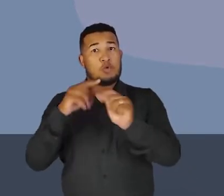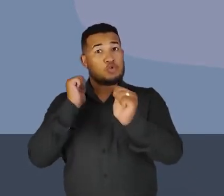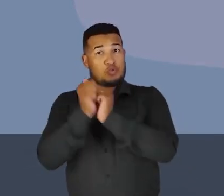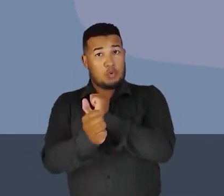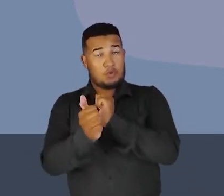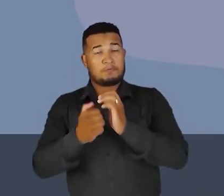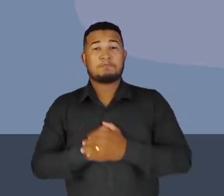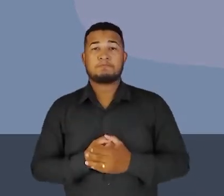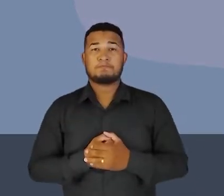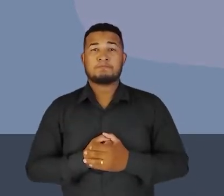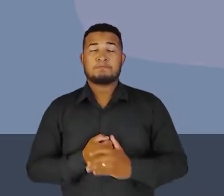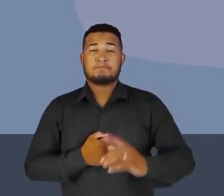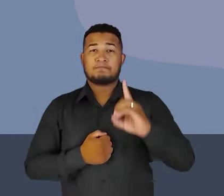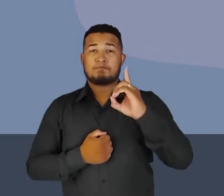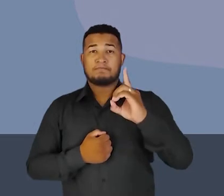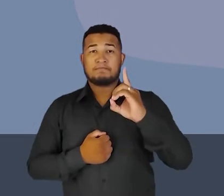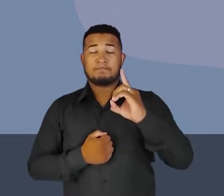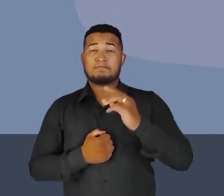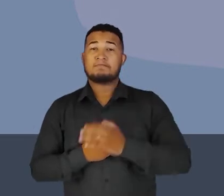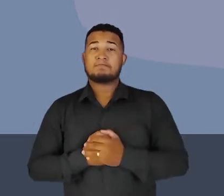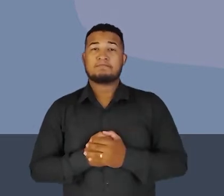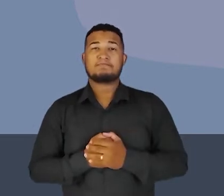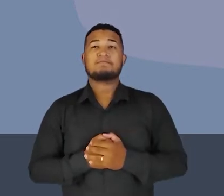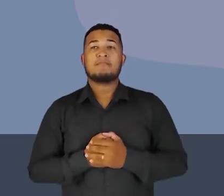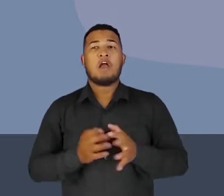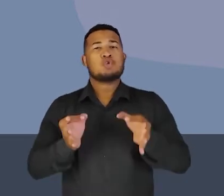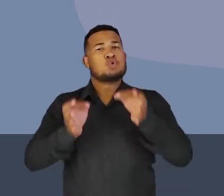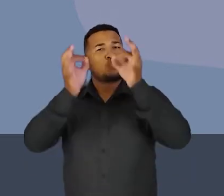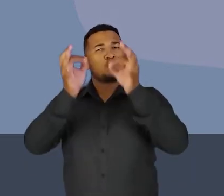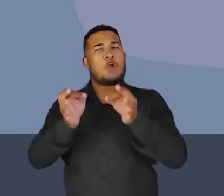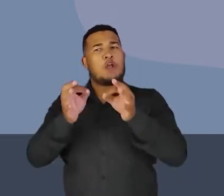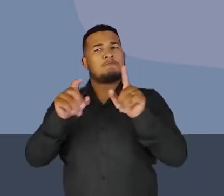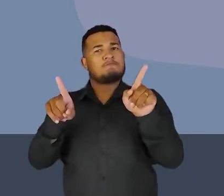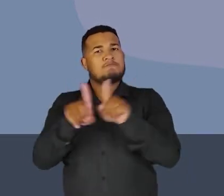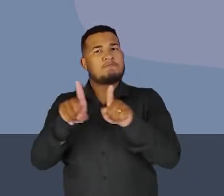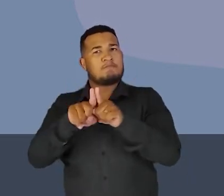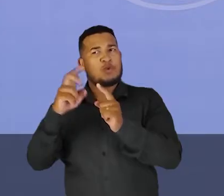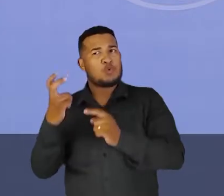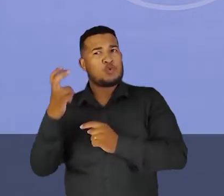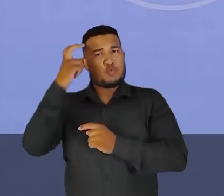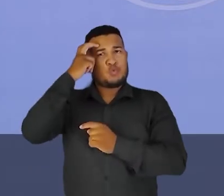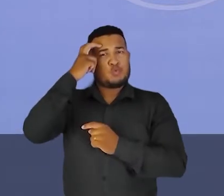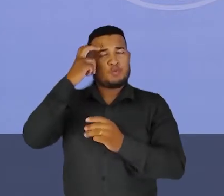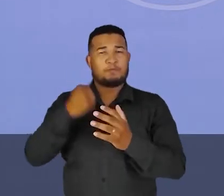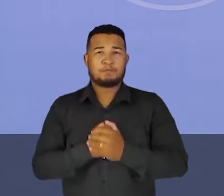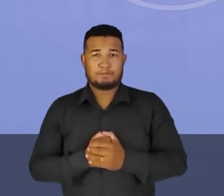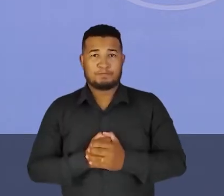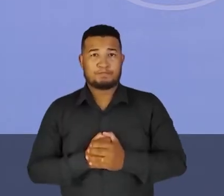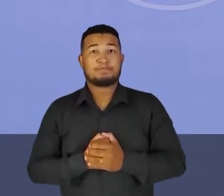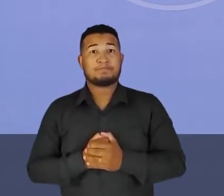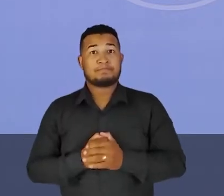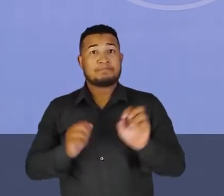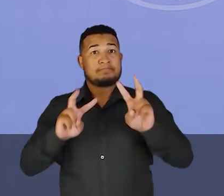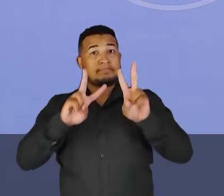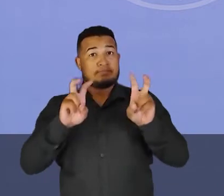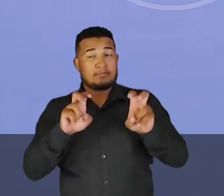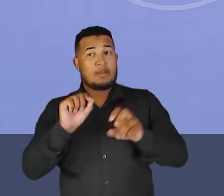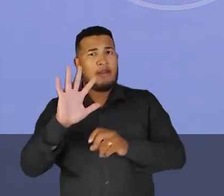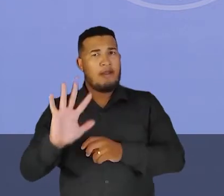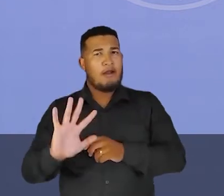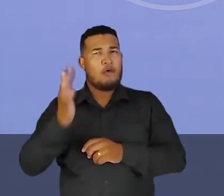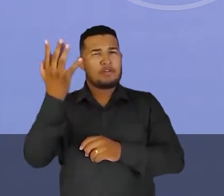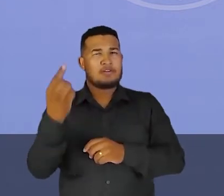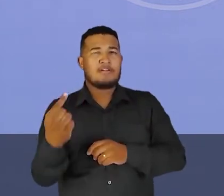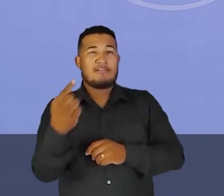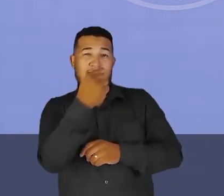esporte. Ou a letra D, a dignidade e a cultura. De acordo com a